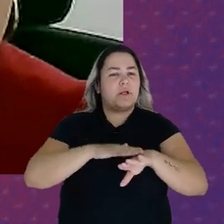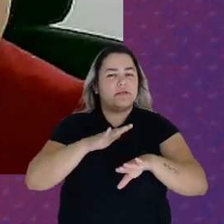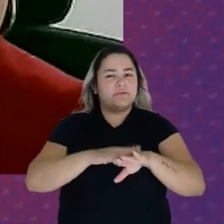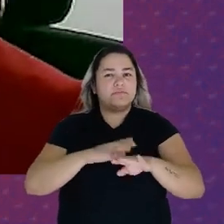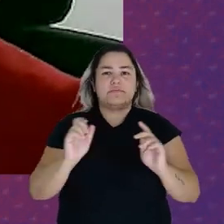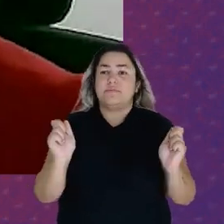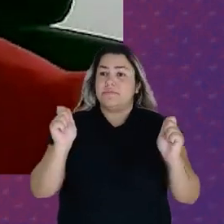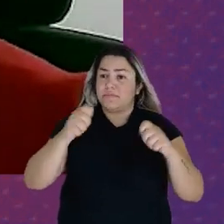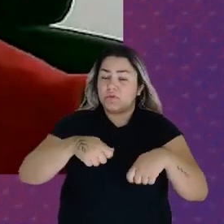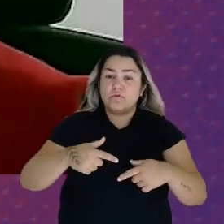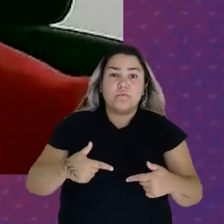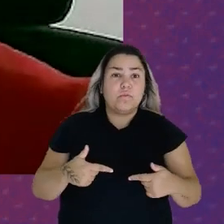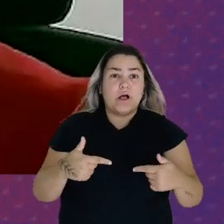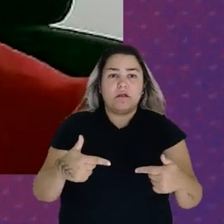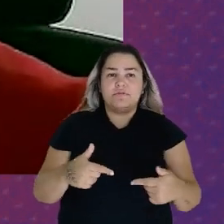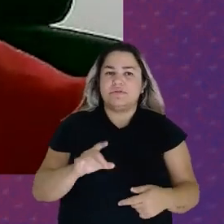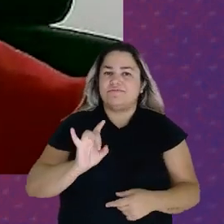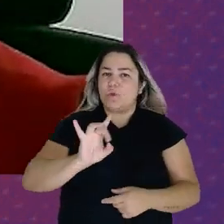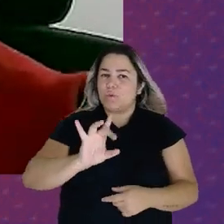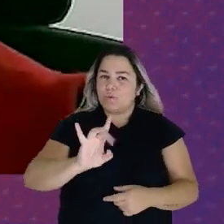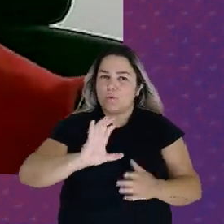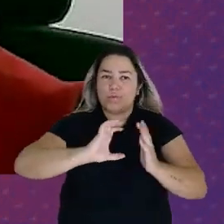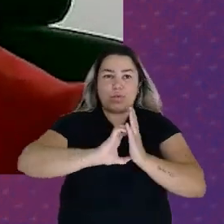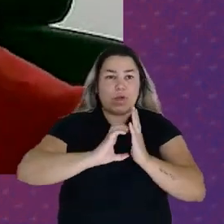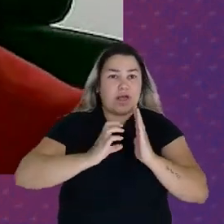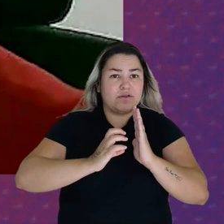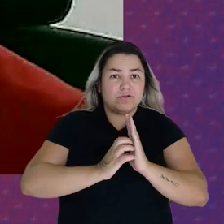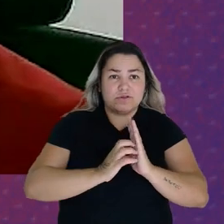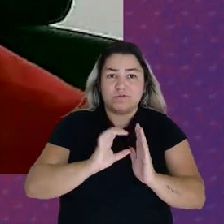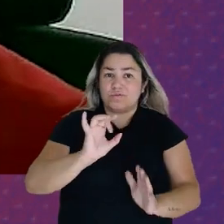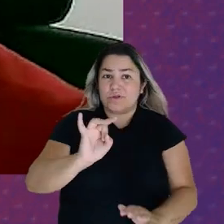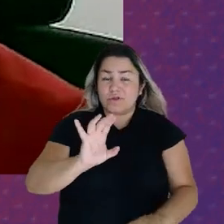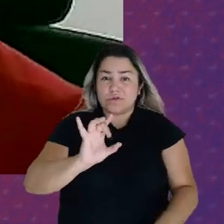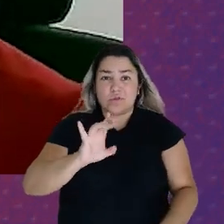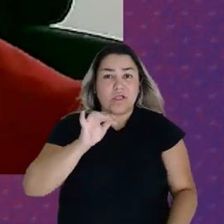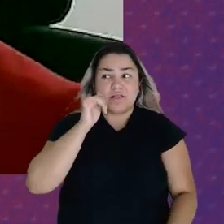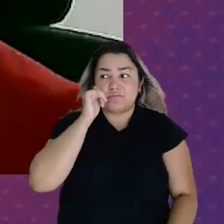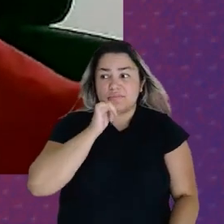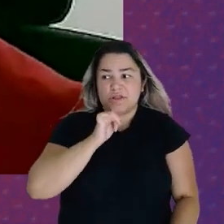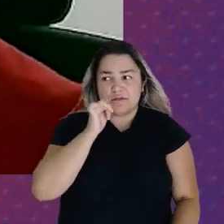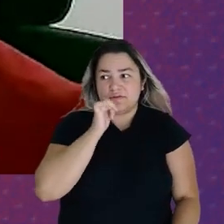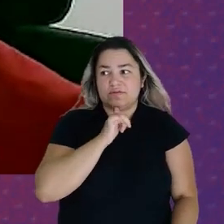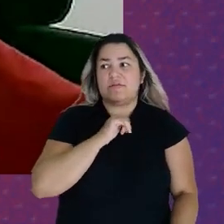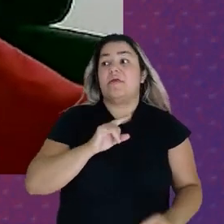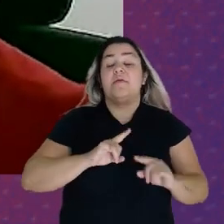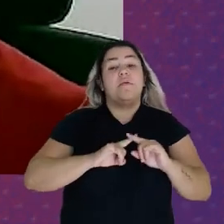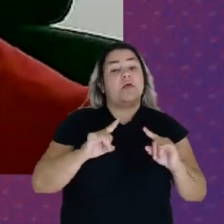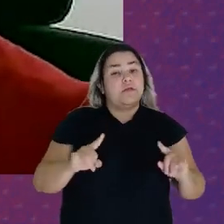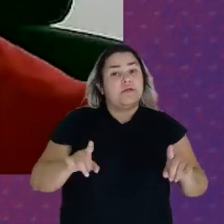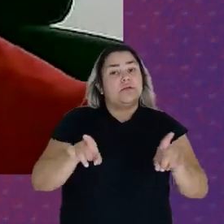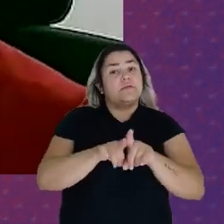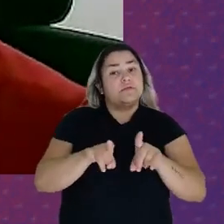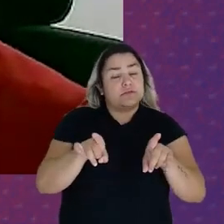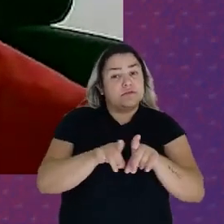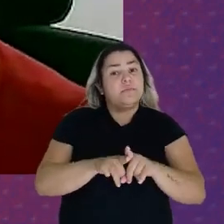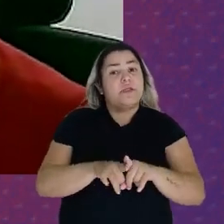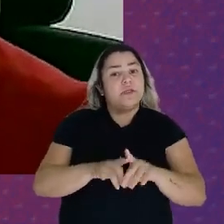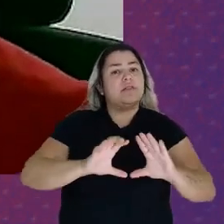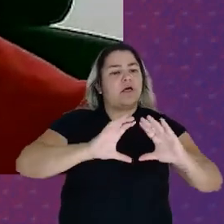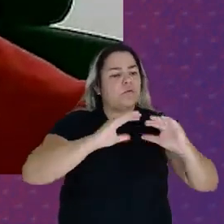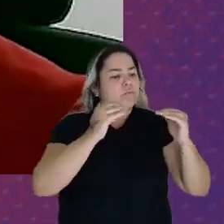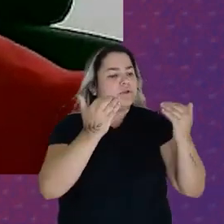Uma luta que não é só de um partido, que não é só das mulheres, mas que é também da